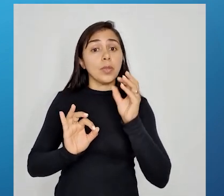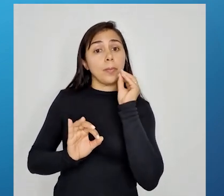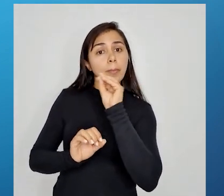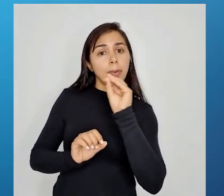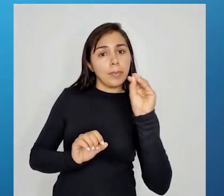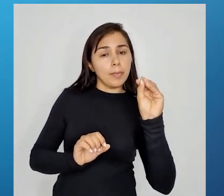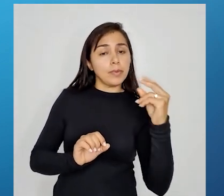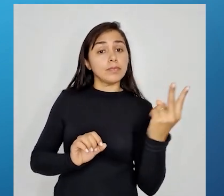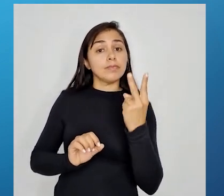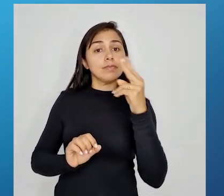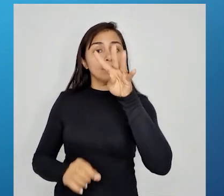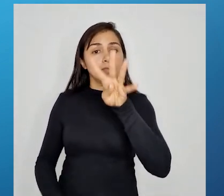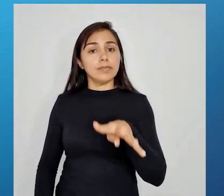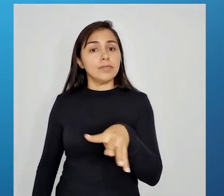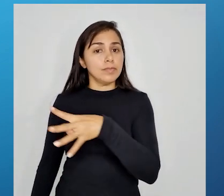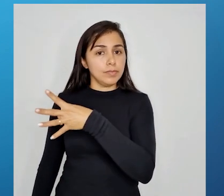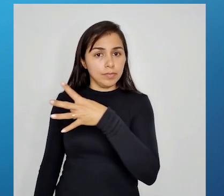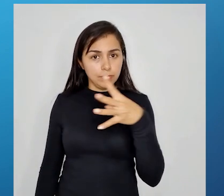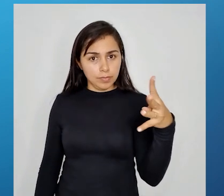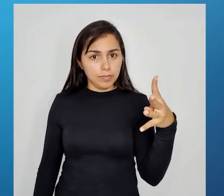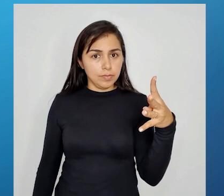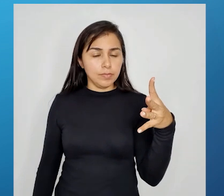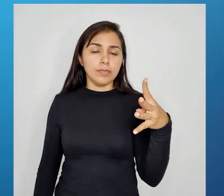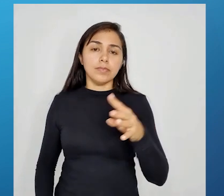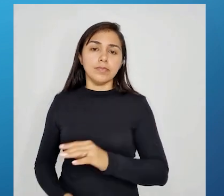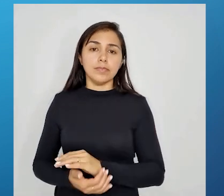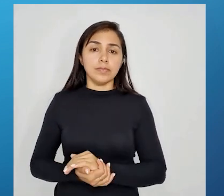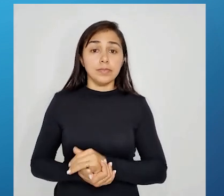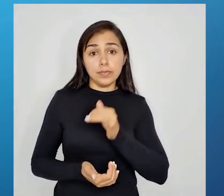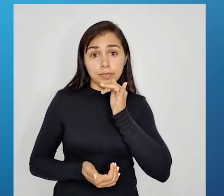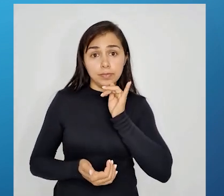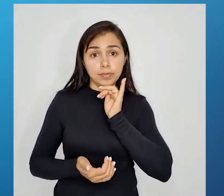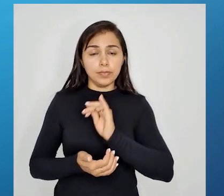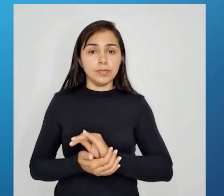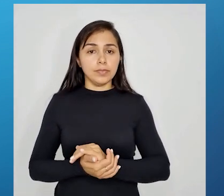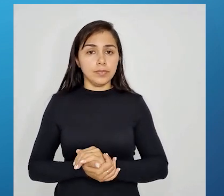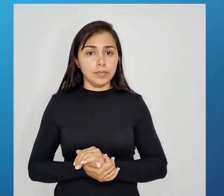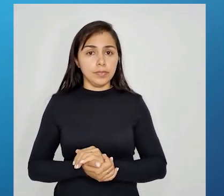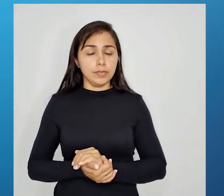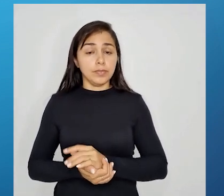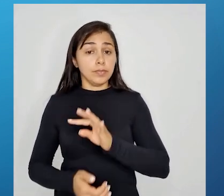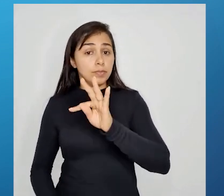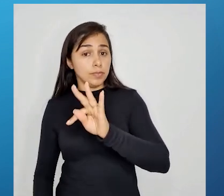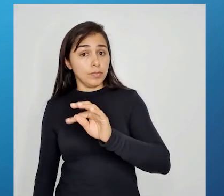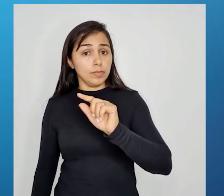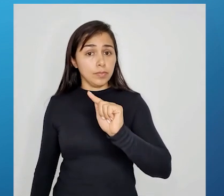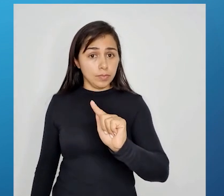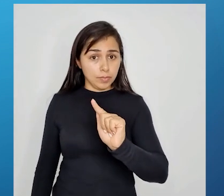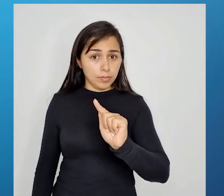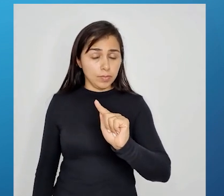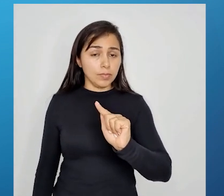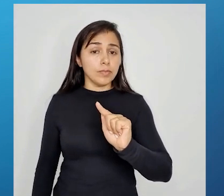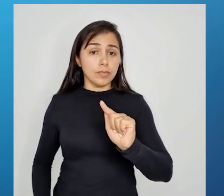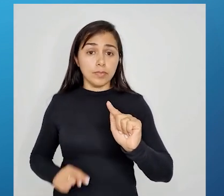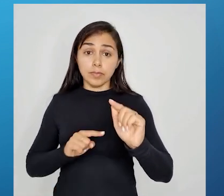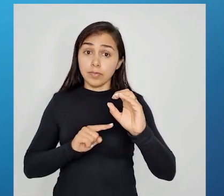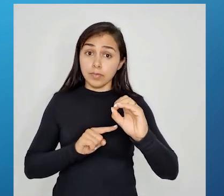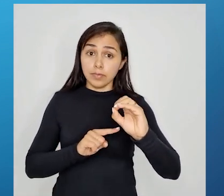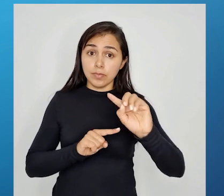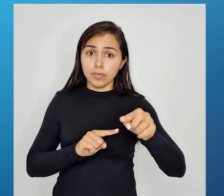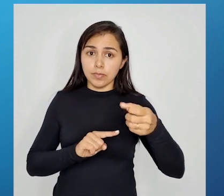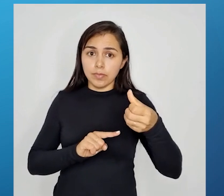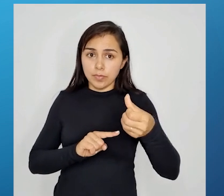foi feito, né? Essas tabelas, elas vêm daí, né? Por exemplo, ó, para a tangente de 0,6, olha só aqui,